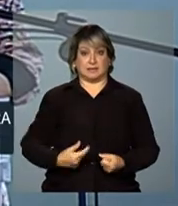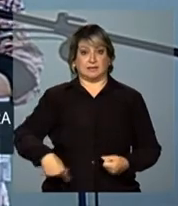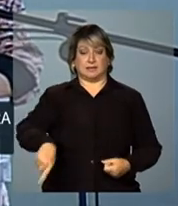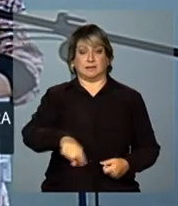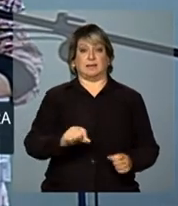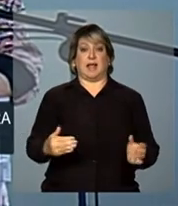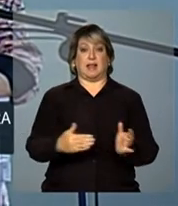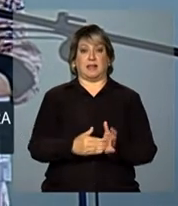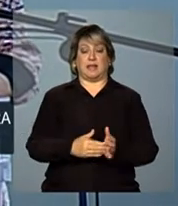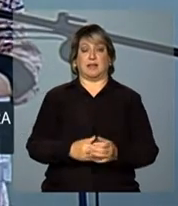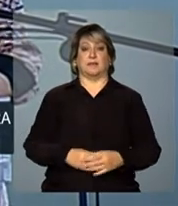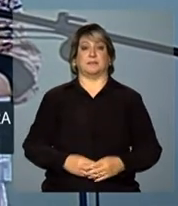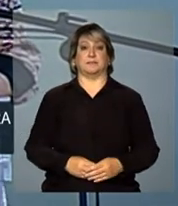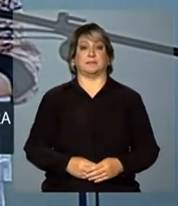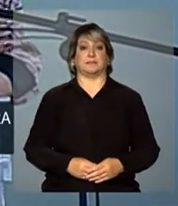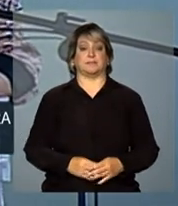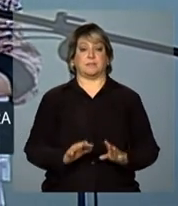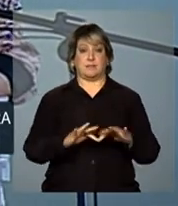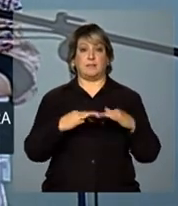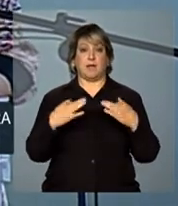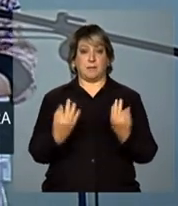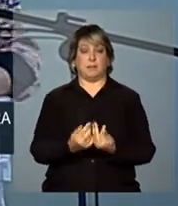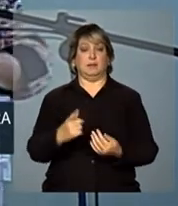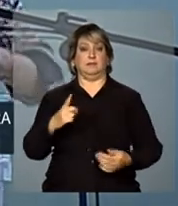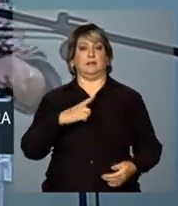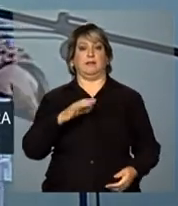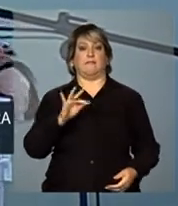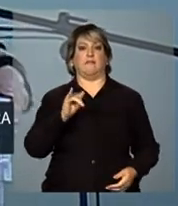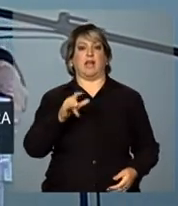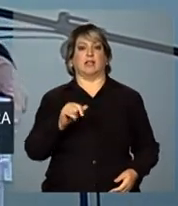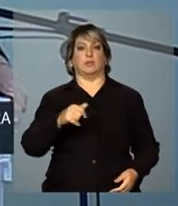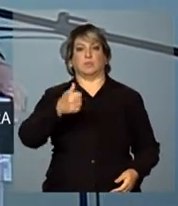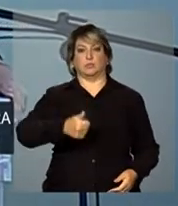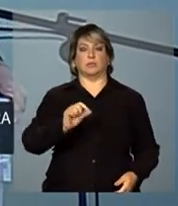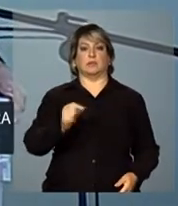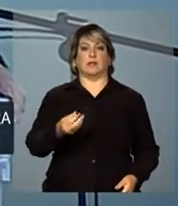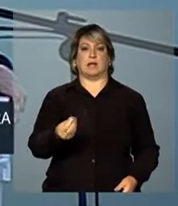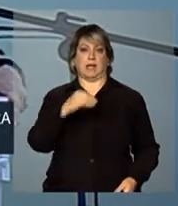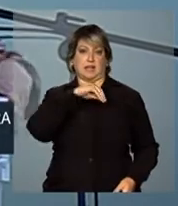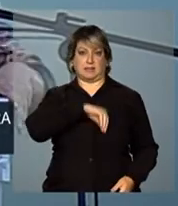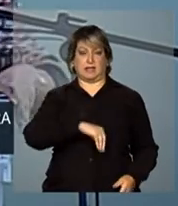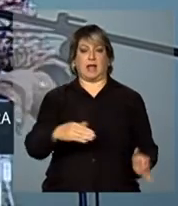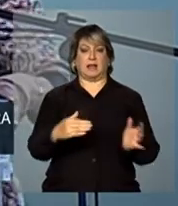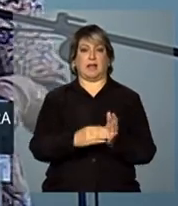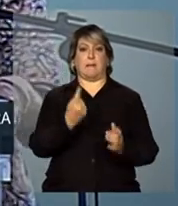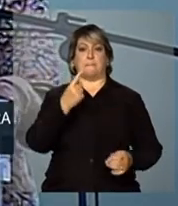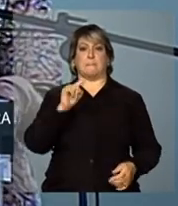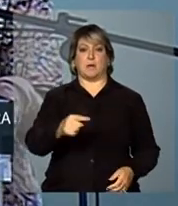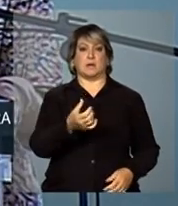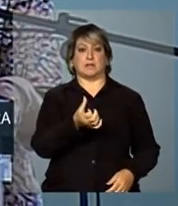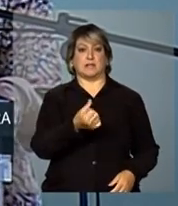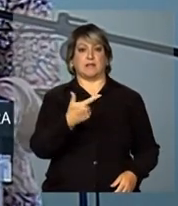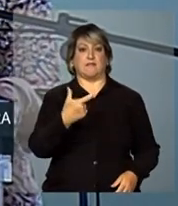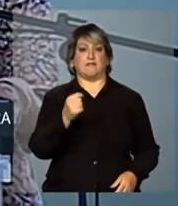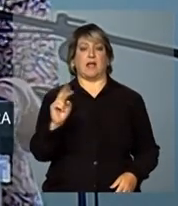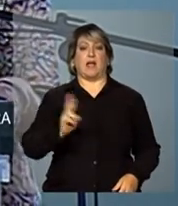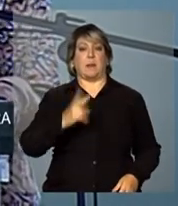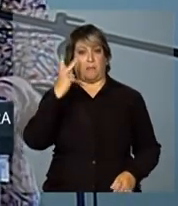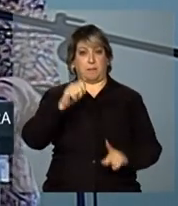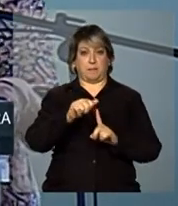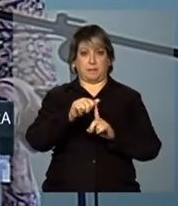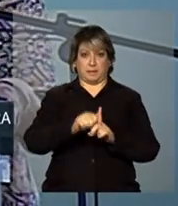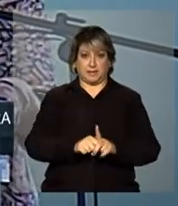até as famílias da faixa 1, que recebem até R$